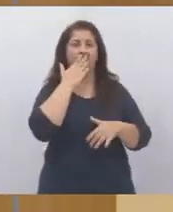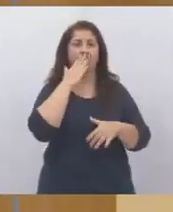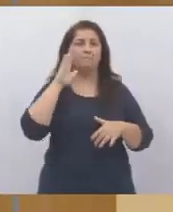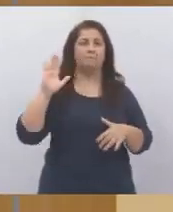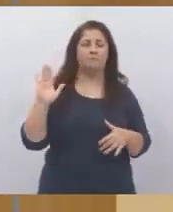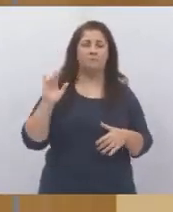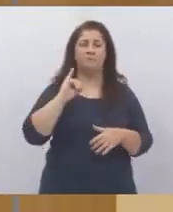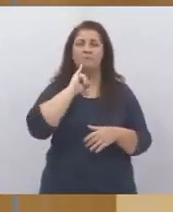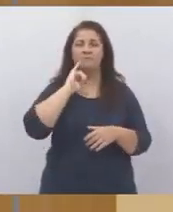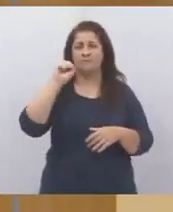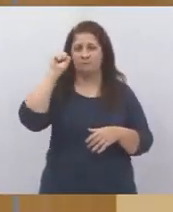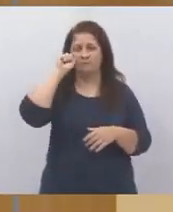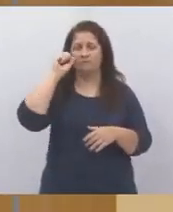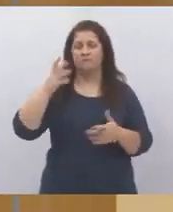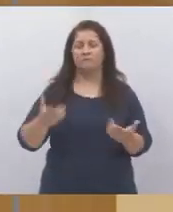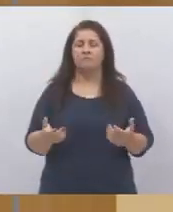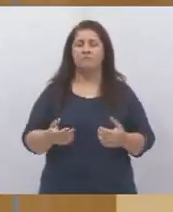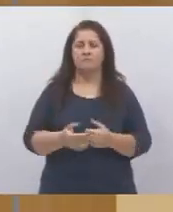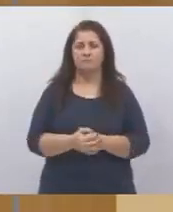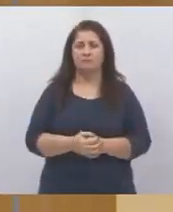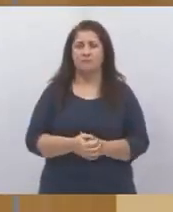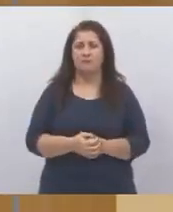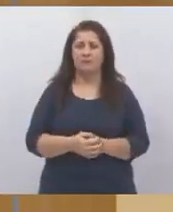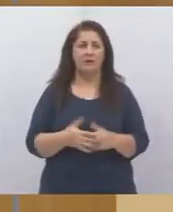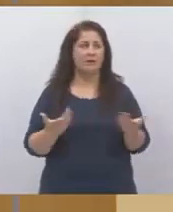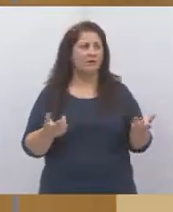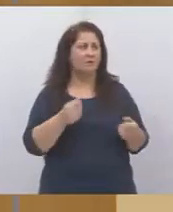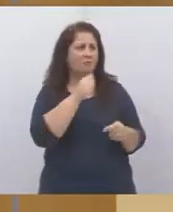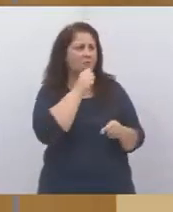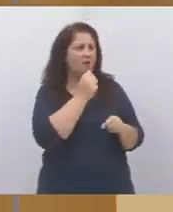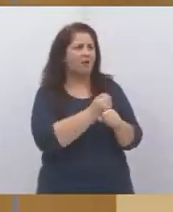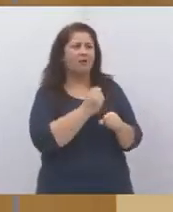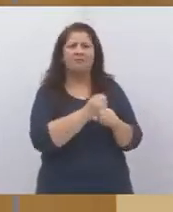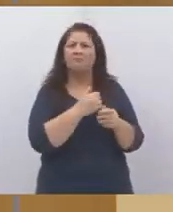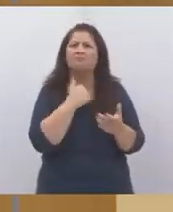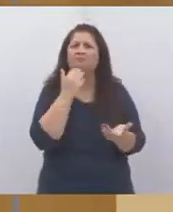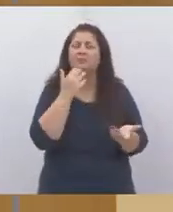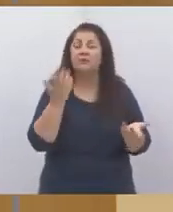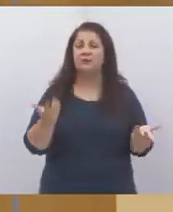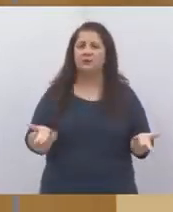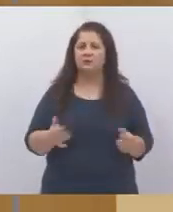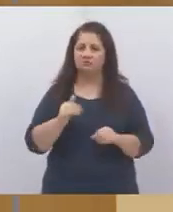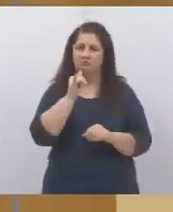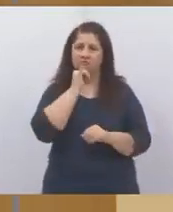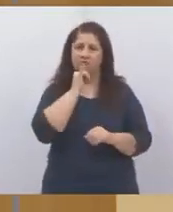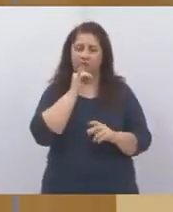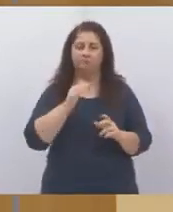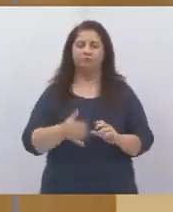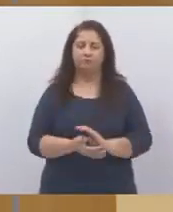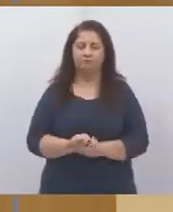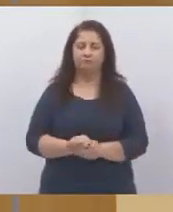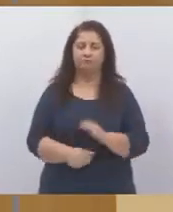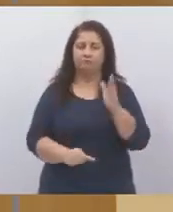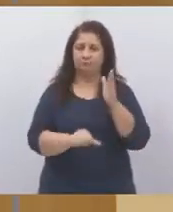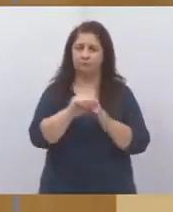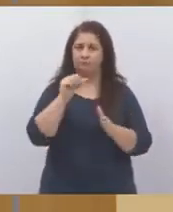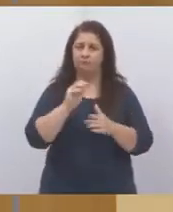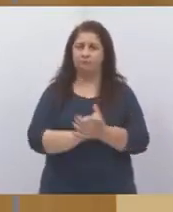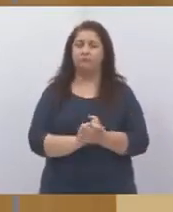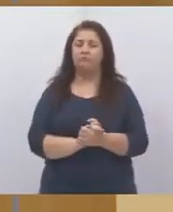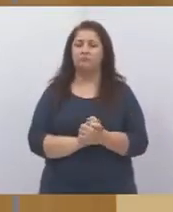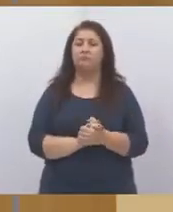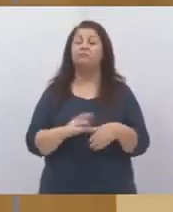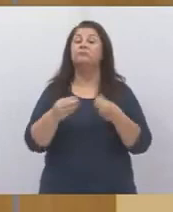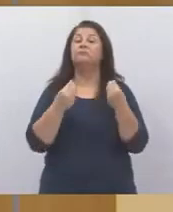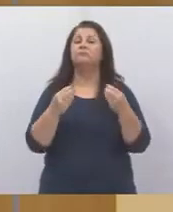de campanha que foram realizados para a população e que estas obras não saiu do Papel vou dar um exemplo que para você ó primeira né